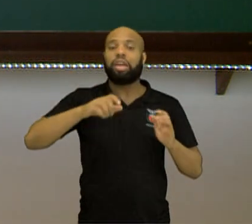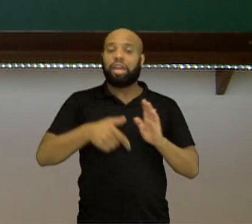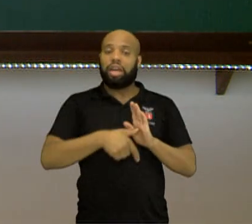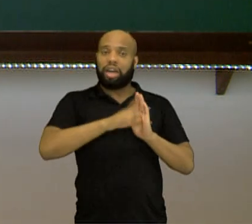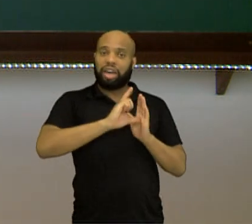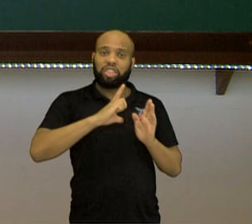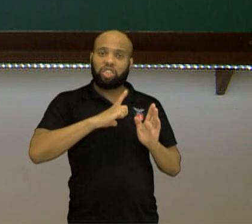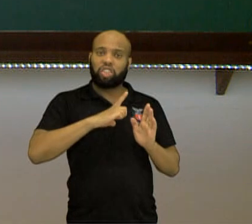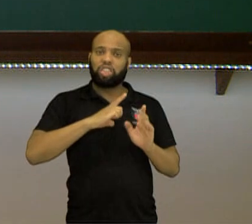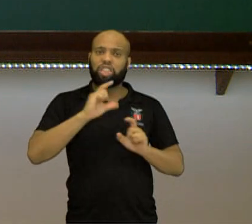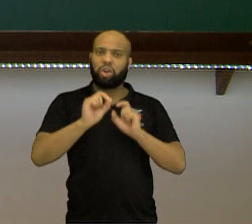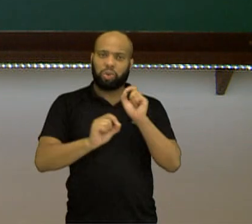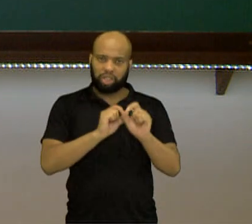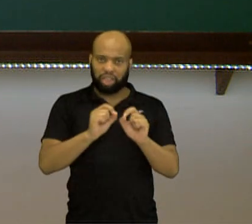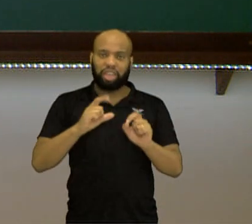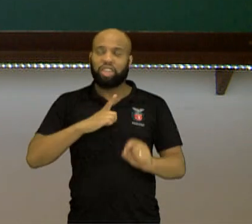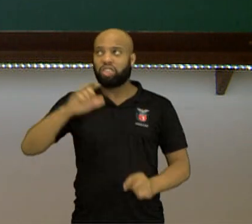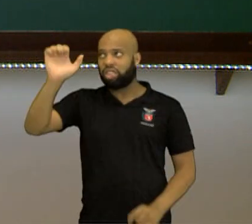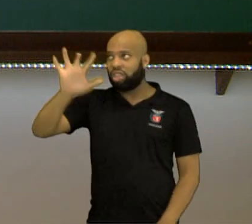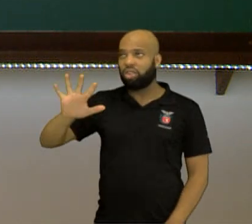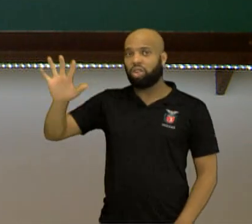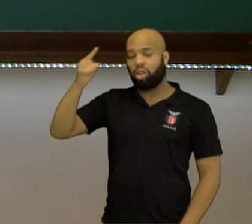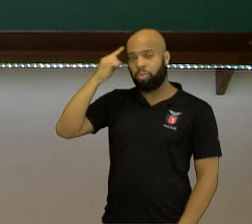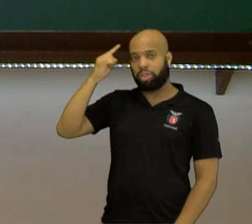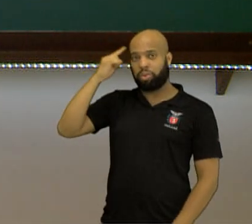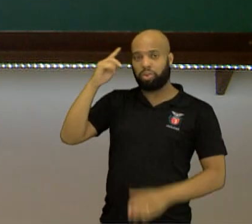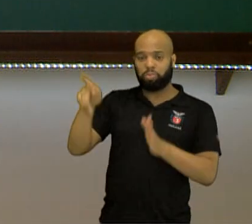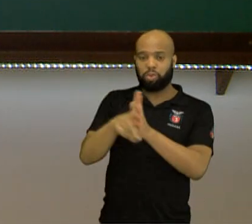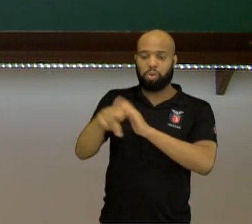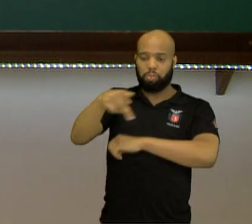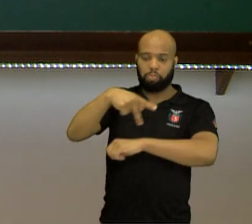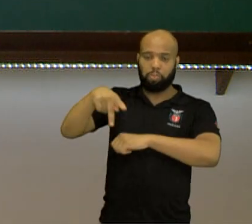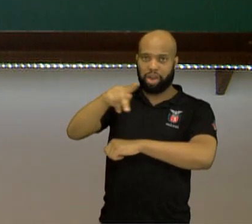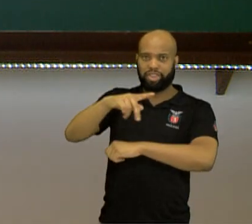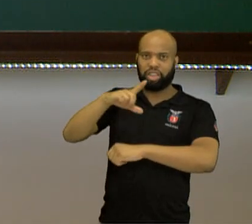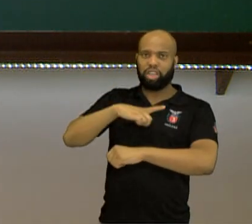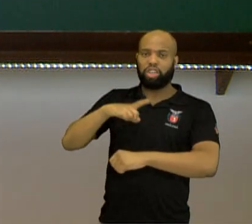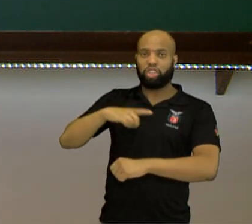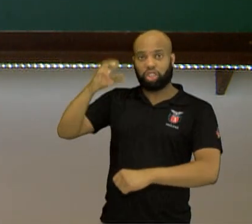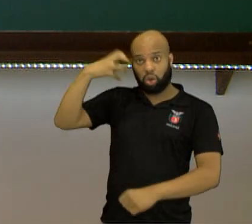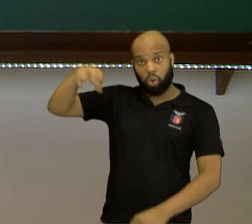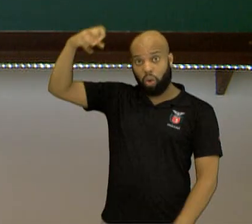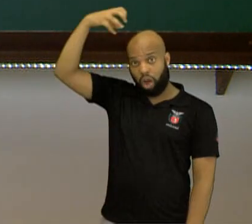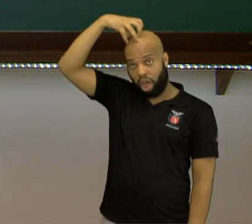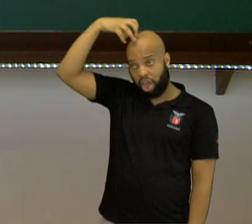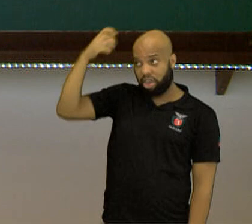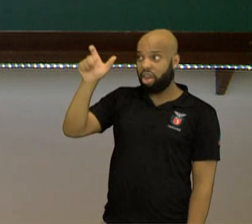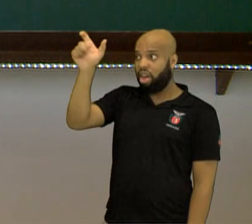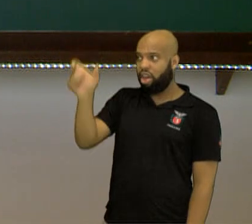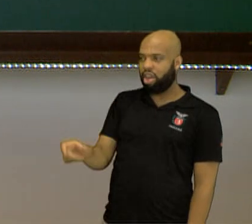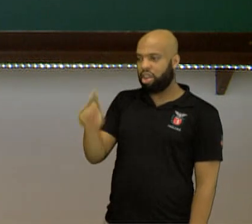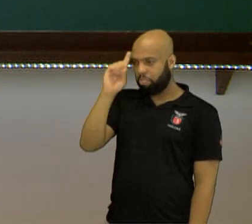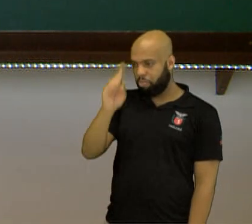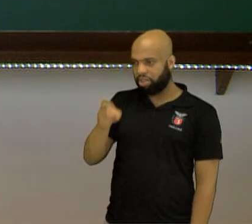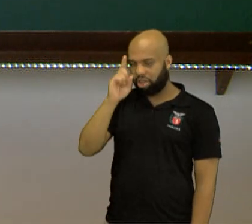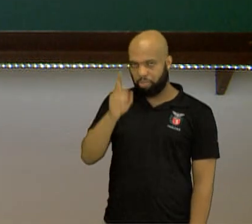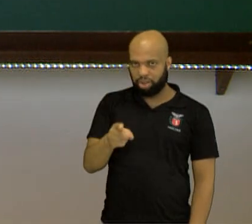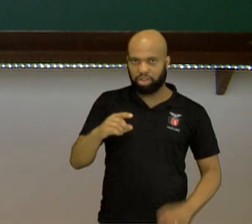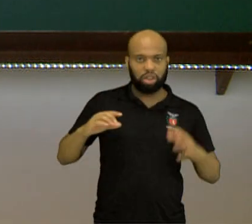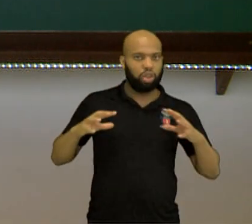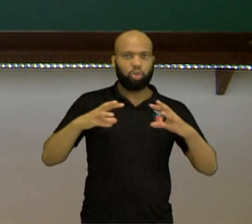pela Europa o pensamento de um Estado absolutista, aonde você tinha na figura do rei, do monarca,